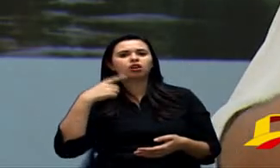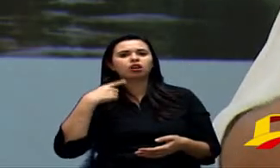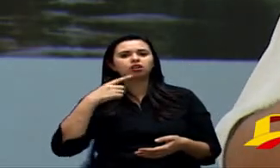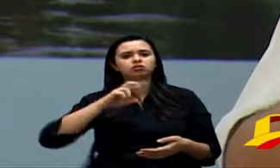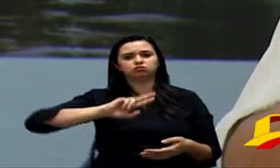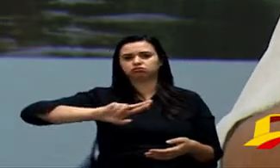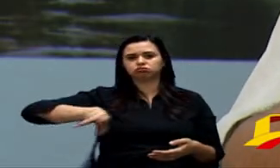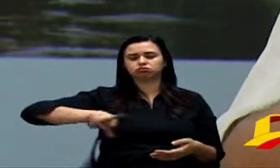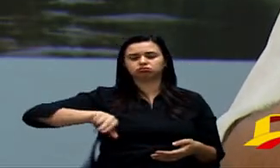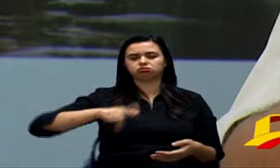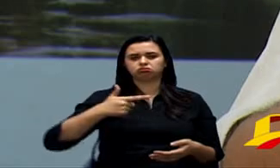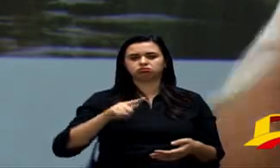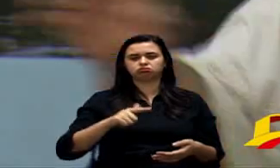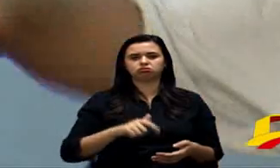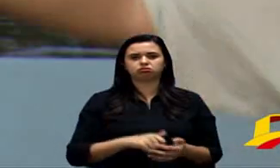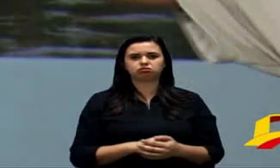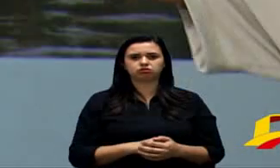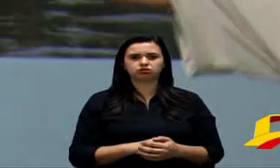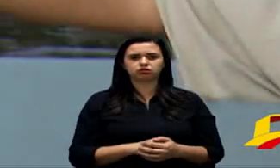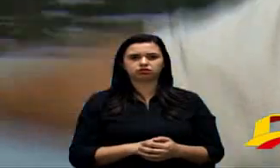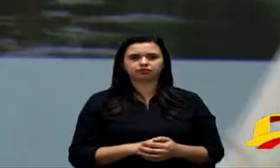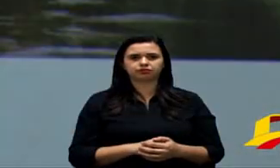na página 103...